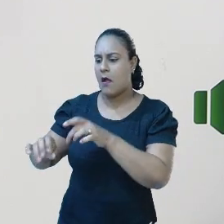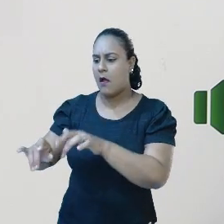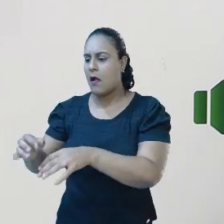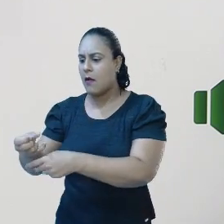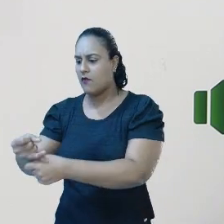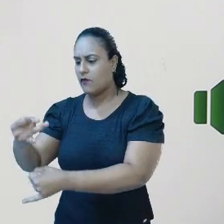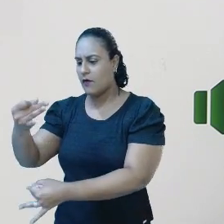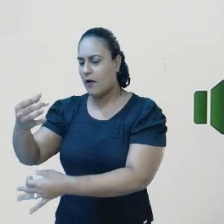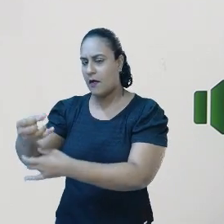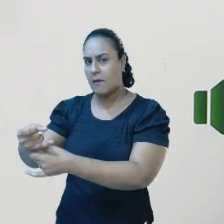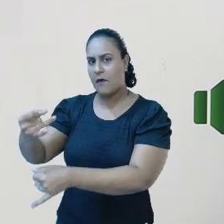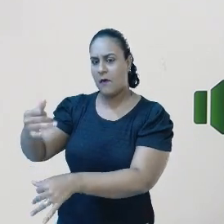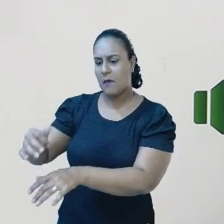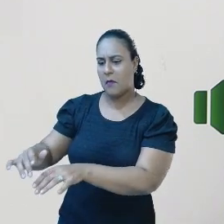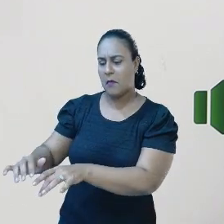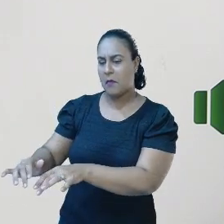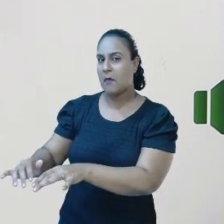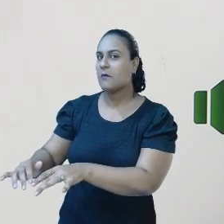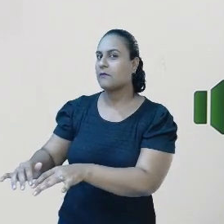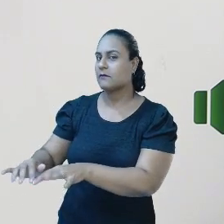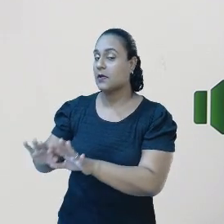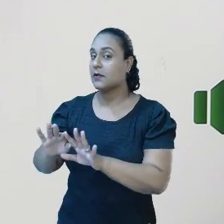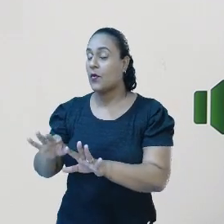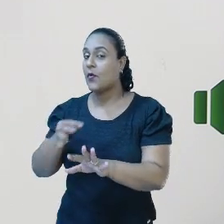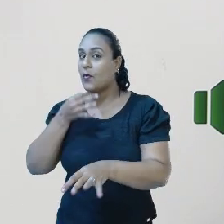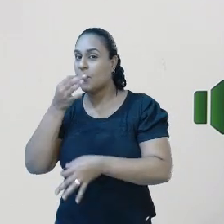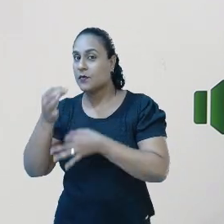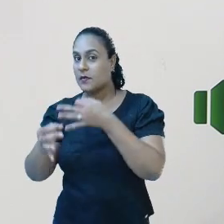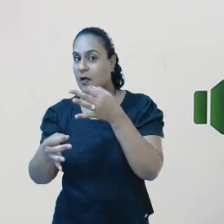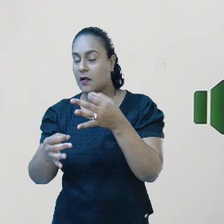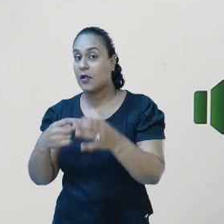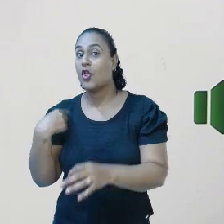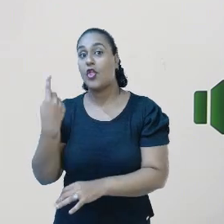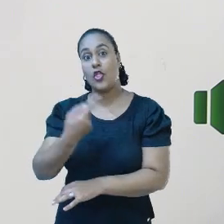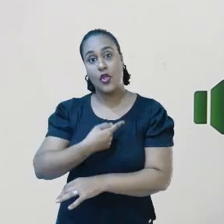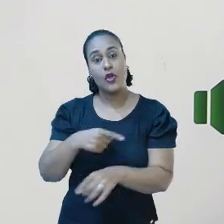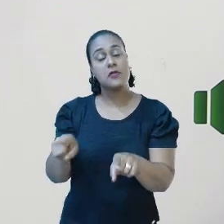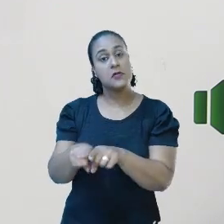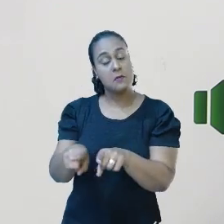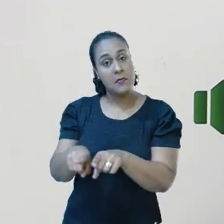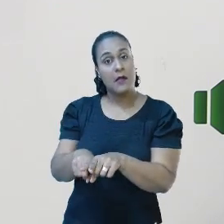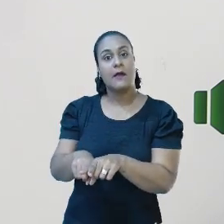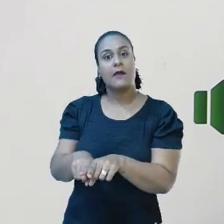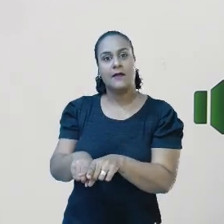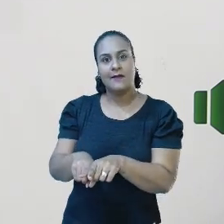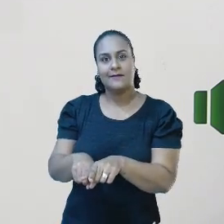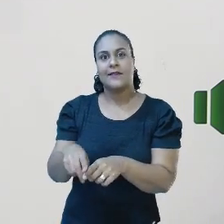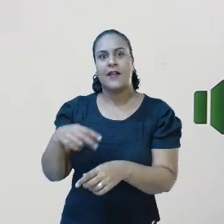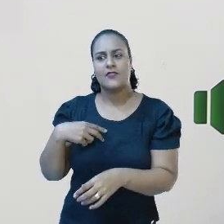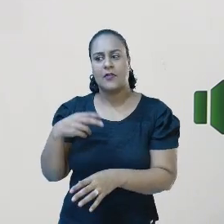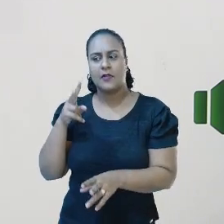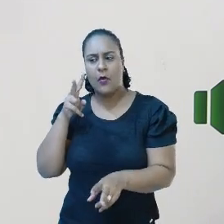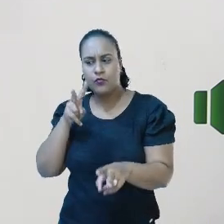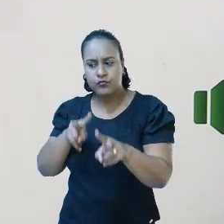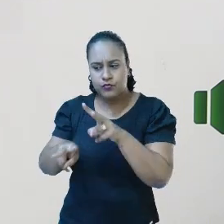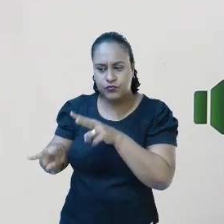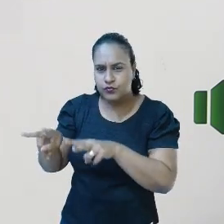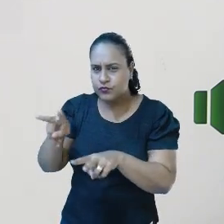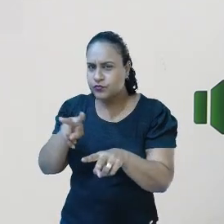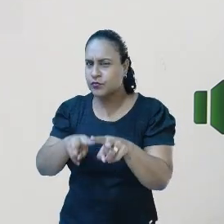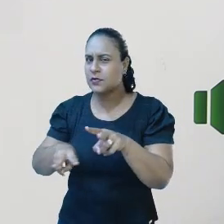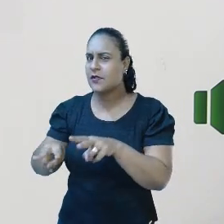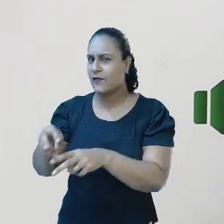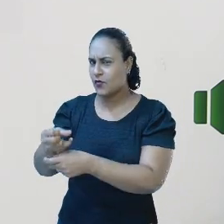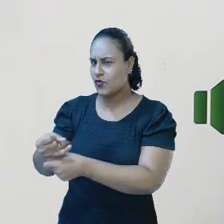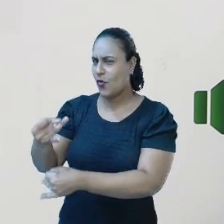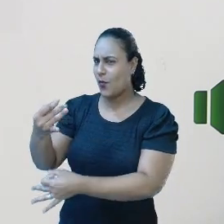desses comentários que vocês fazem, nós fazemos também. Nós estamos de olho em todos os comentários que